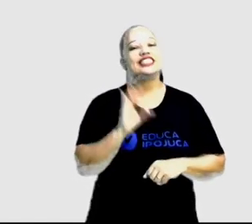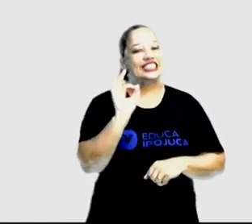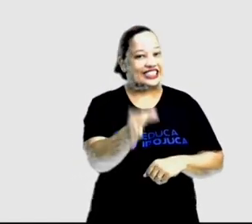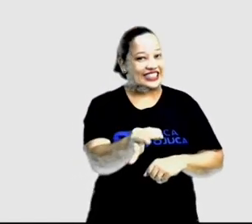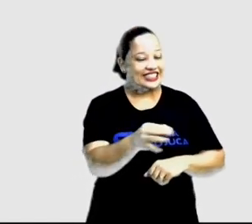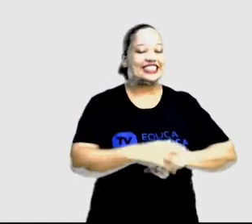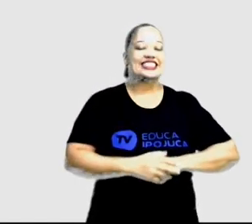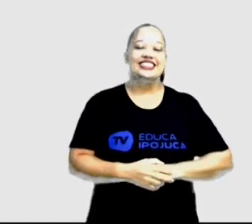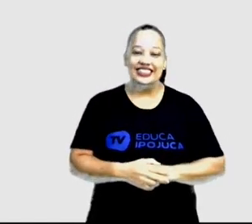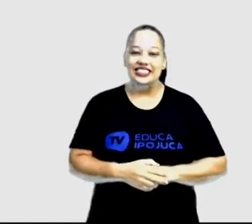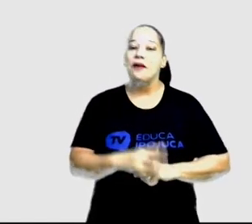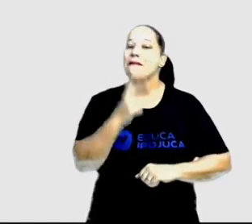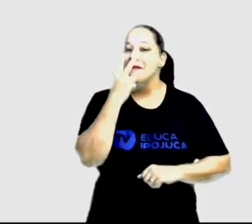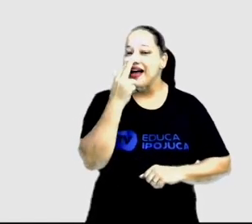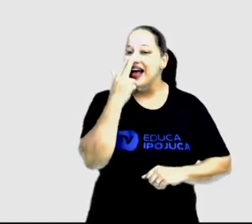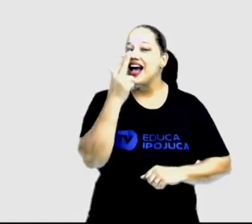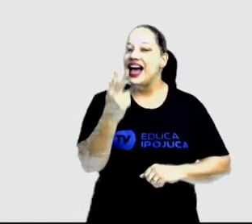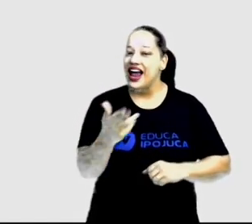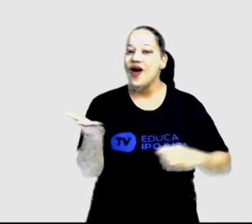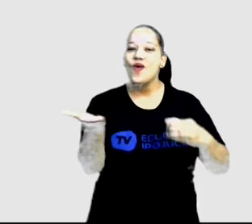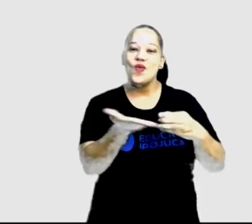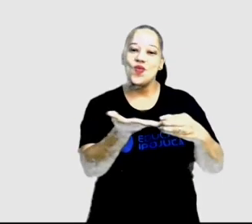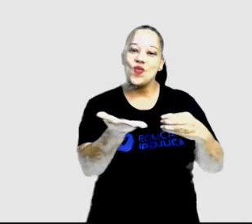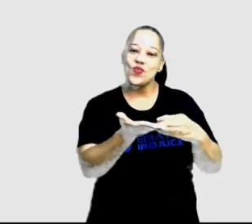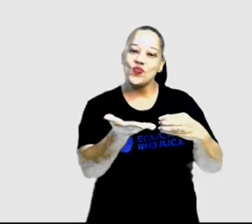Exatamente, se parece com um copo.